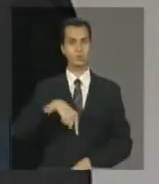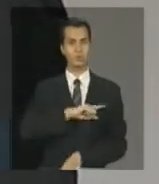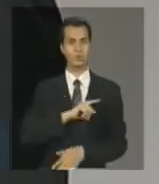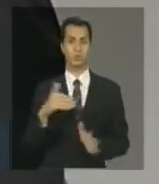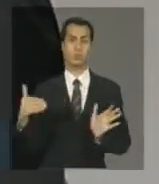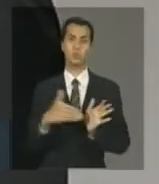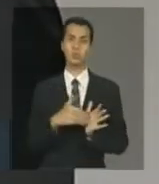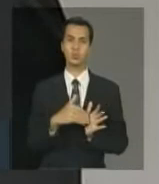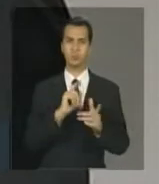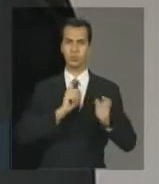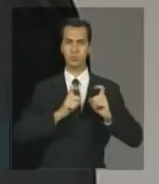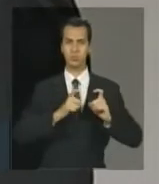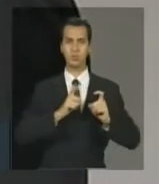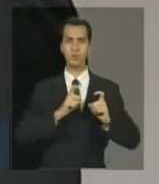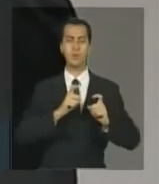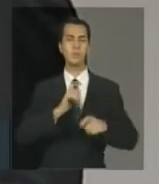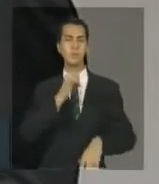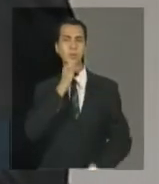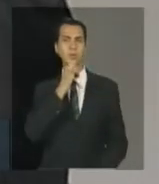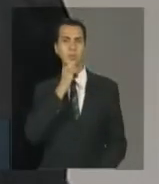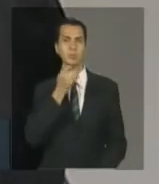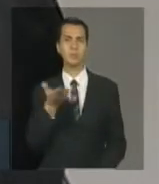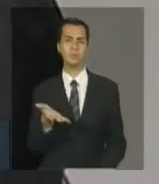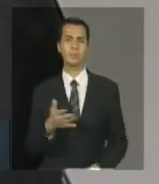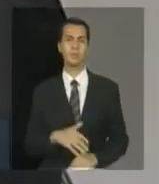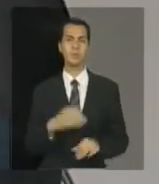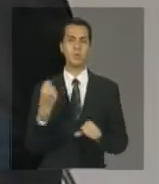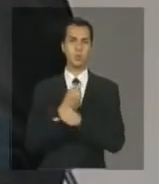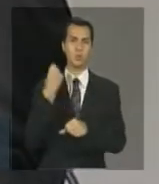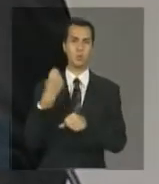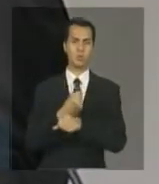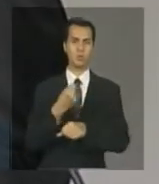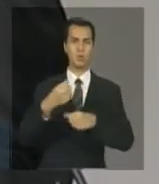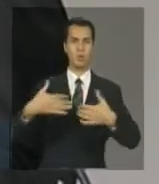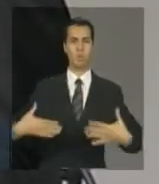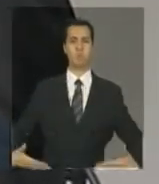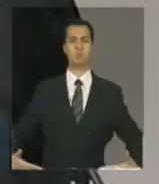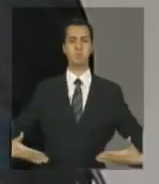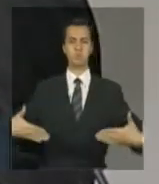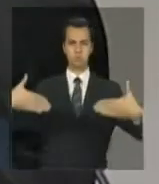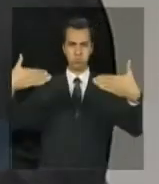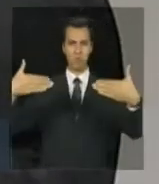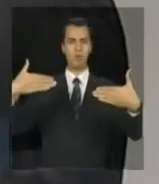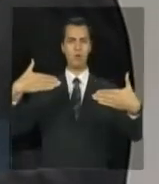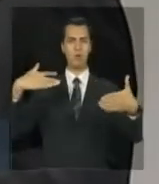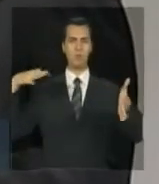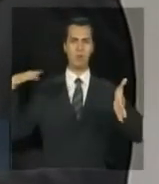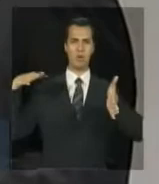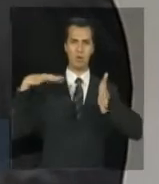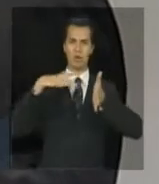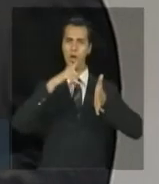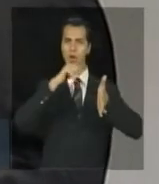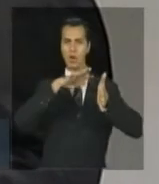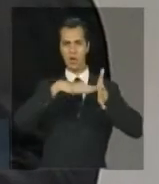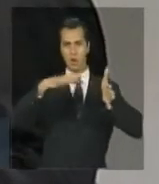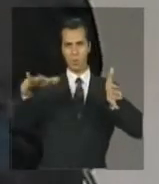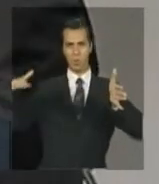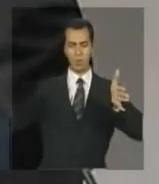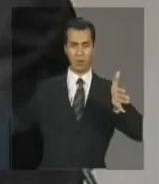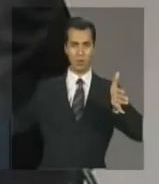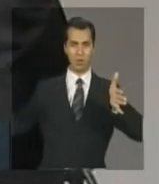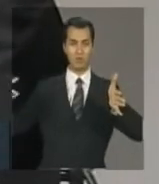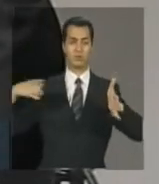relevo nos vamos é de por exemplo a construção de barragens para a produção de energia elétrica ela geralmente algumas delas são feitas